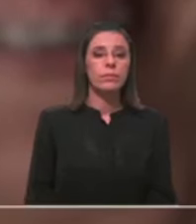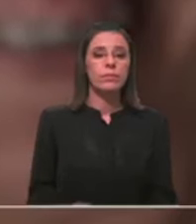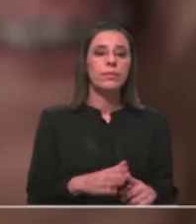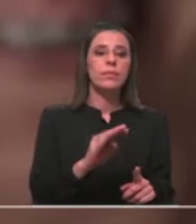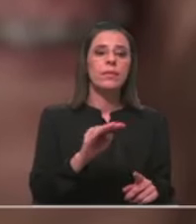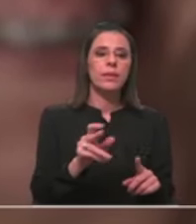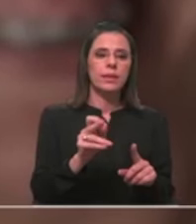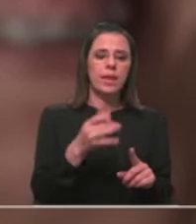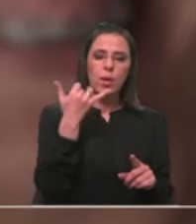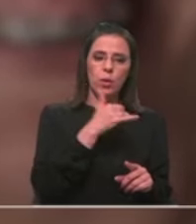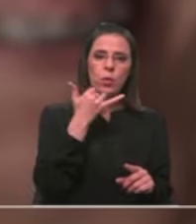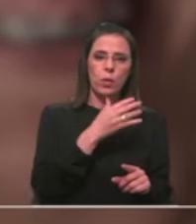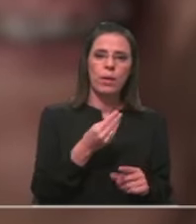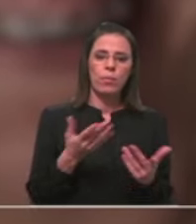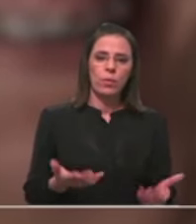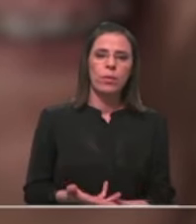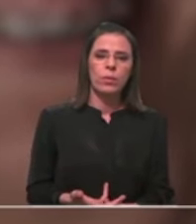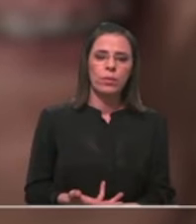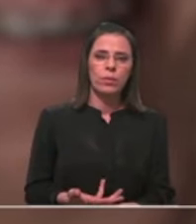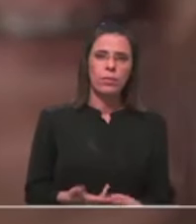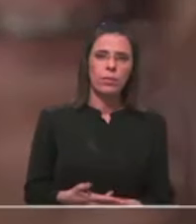A Sara sorri muito e tem sido